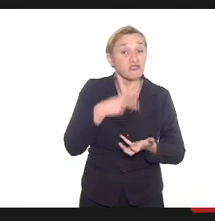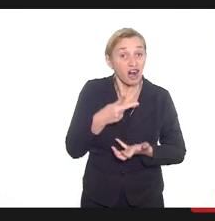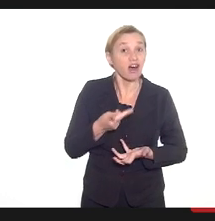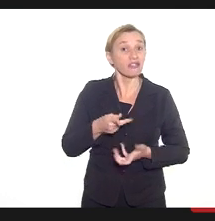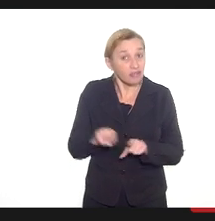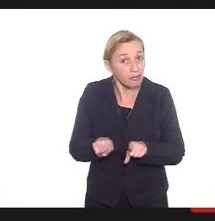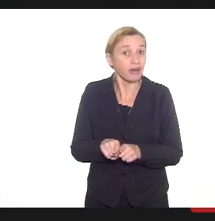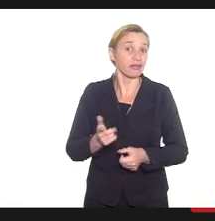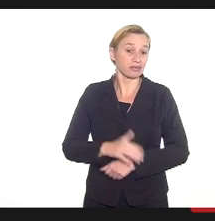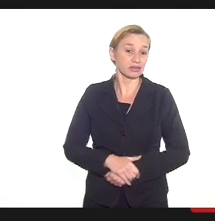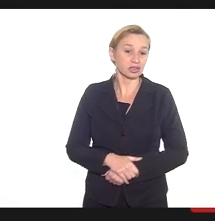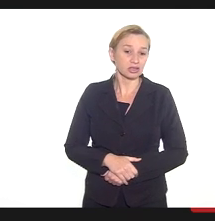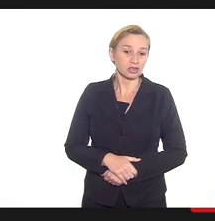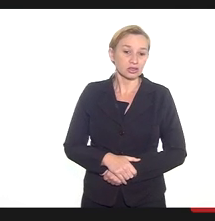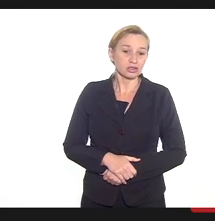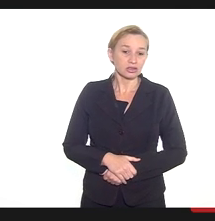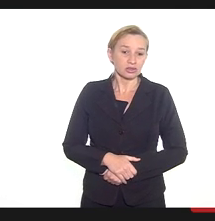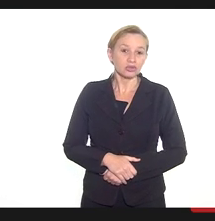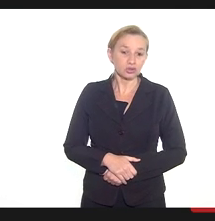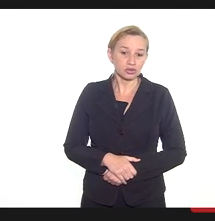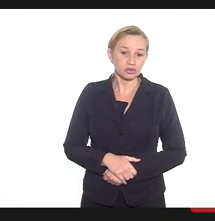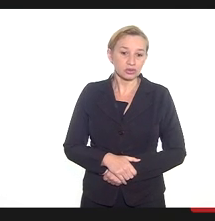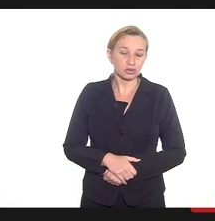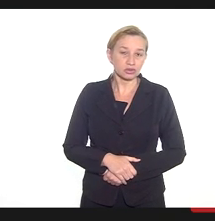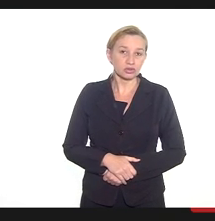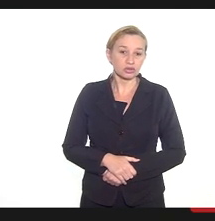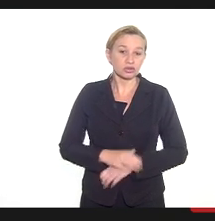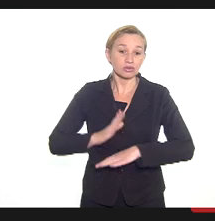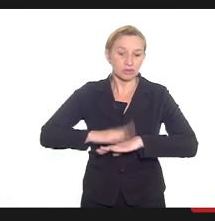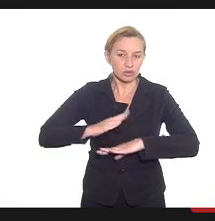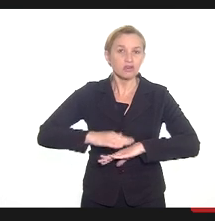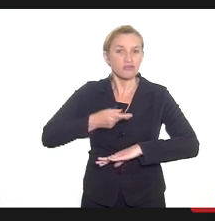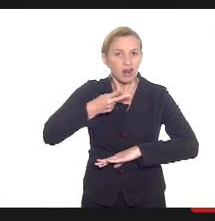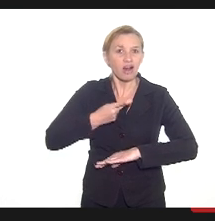protagonismo. Nós queremos falar, nós temos fala.